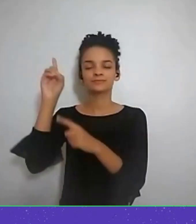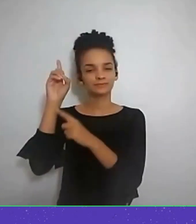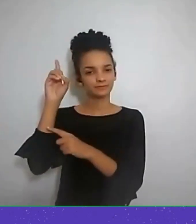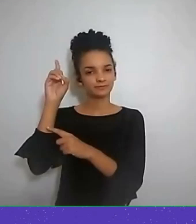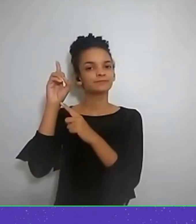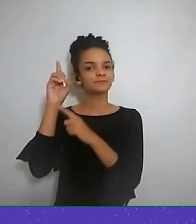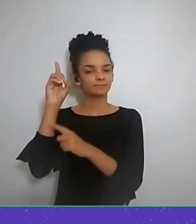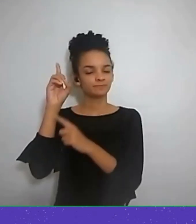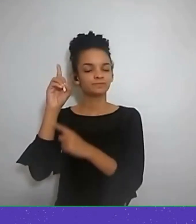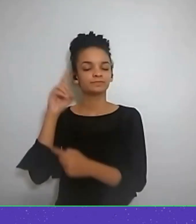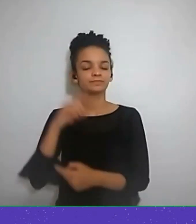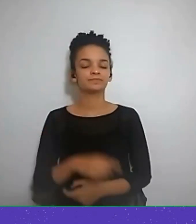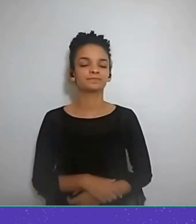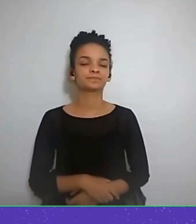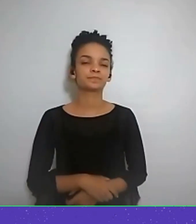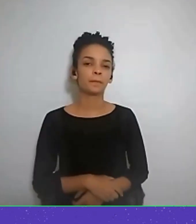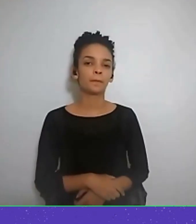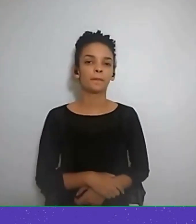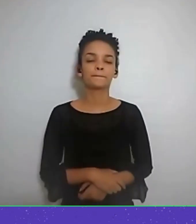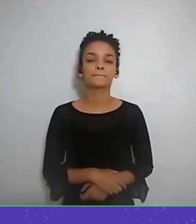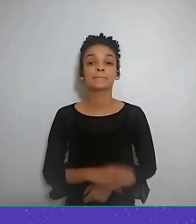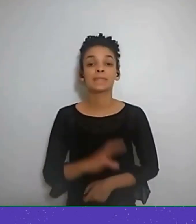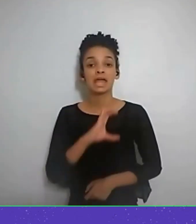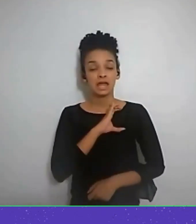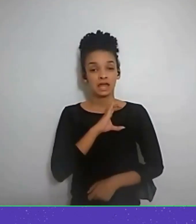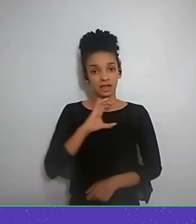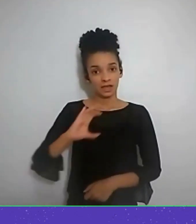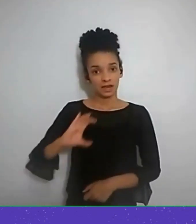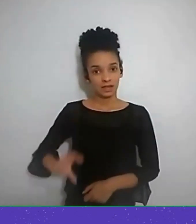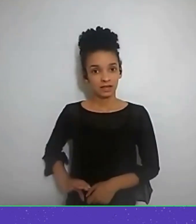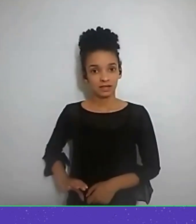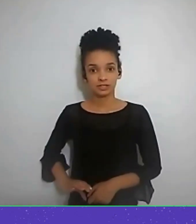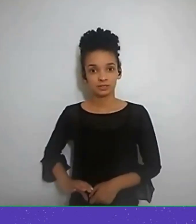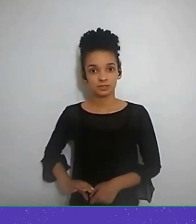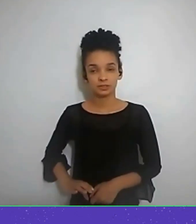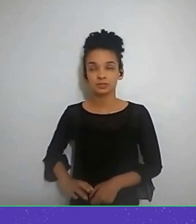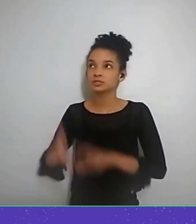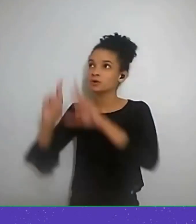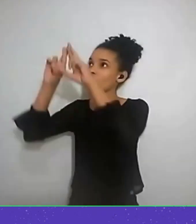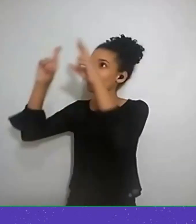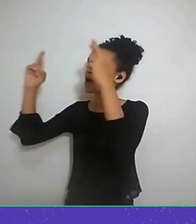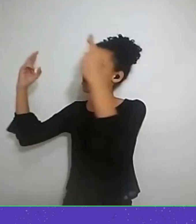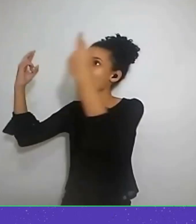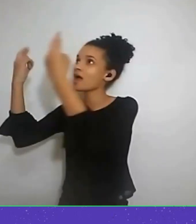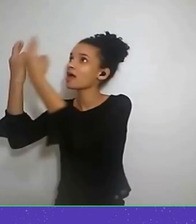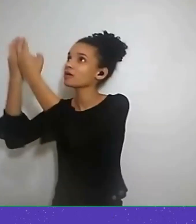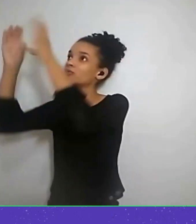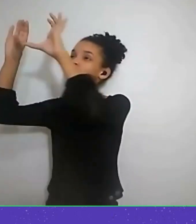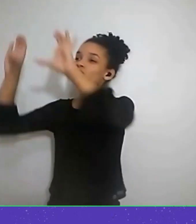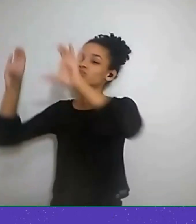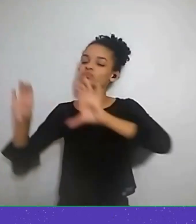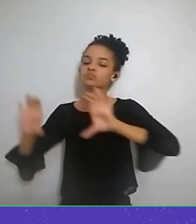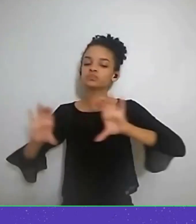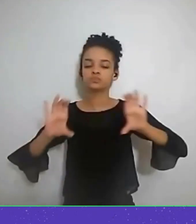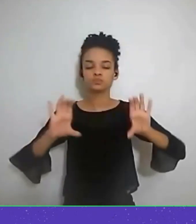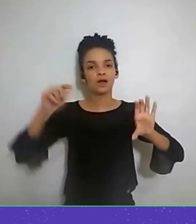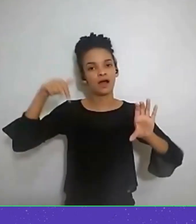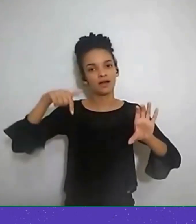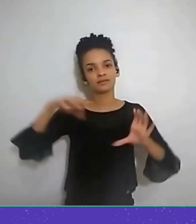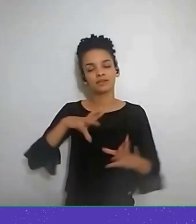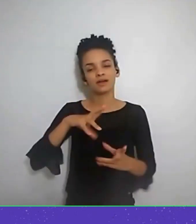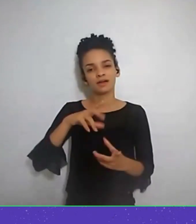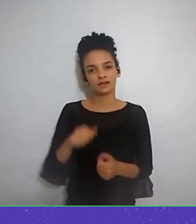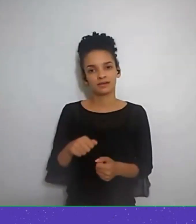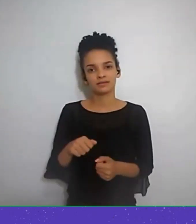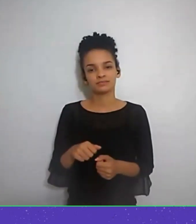O foco de Cristo é trazer o reino de Deus aqui na terra, e que a vontade de Deus seja feita aqui na terra como